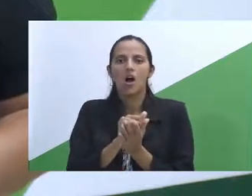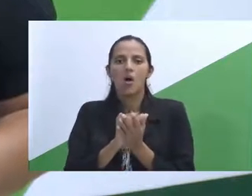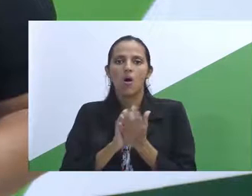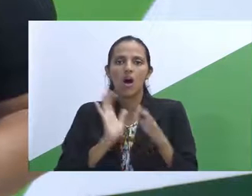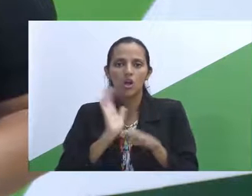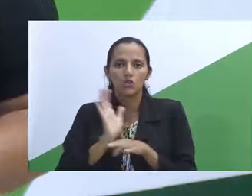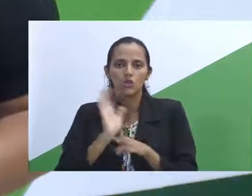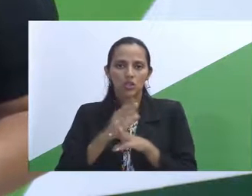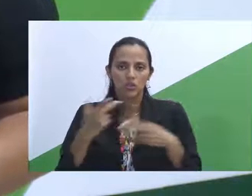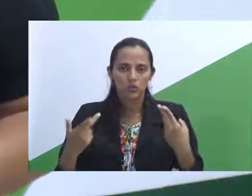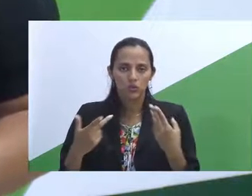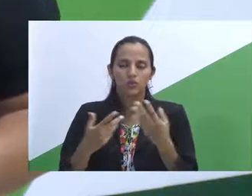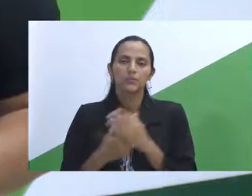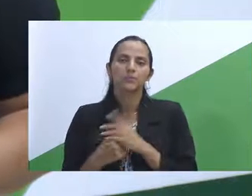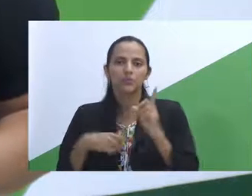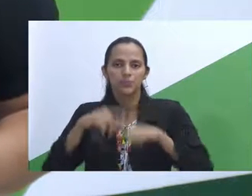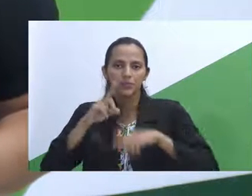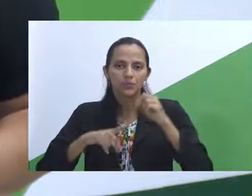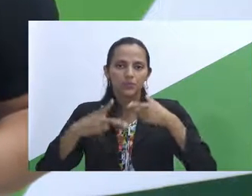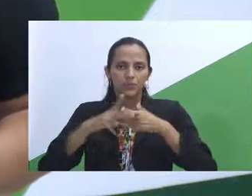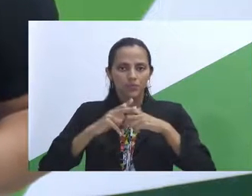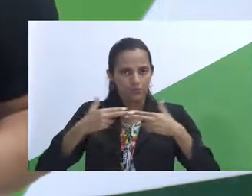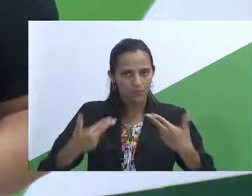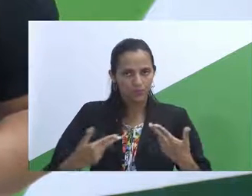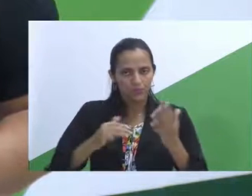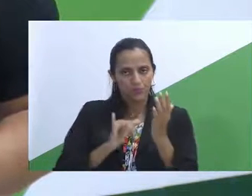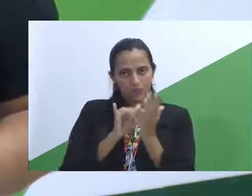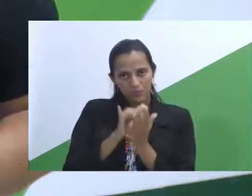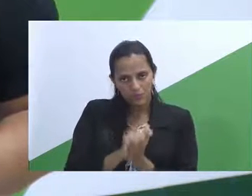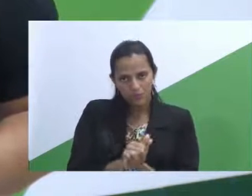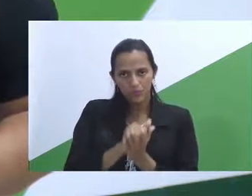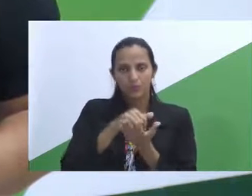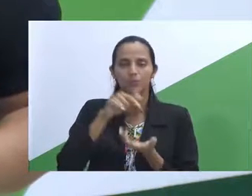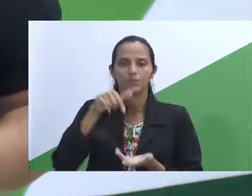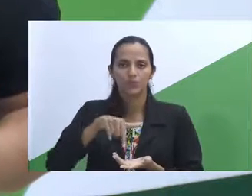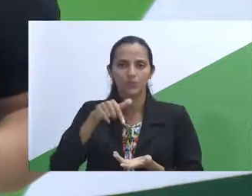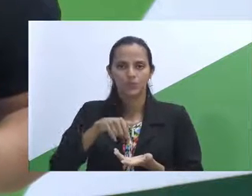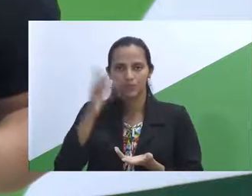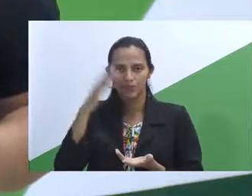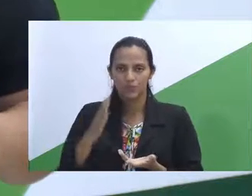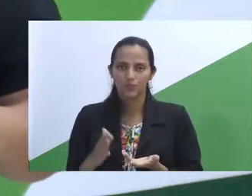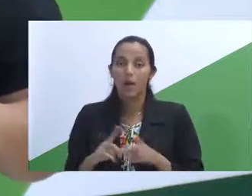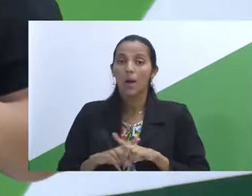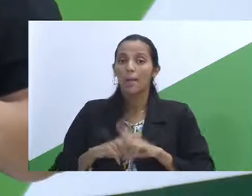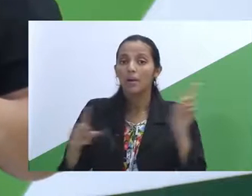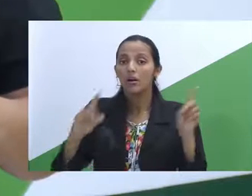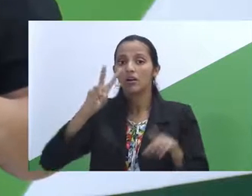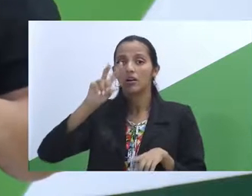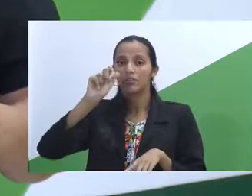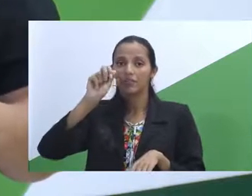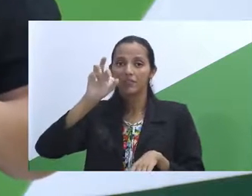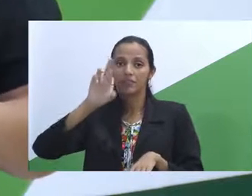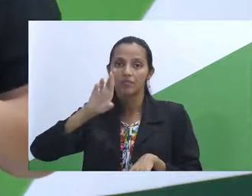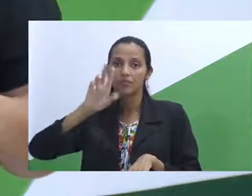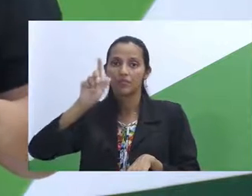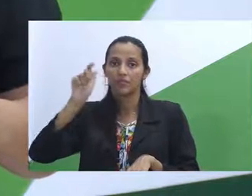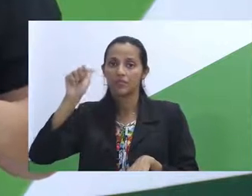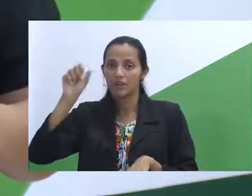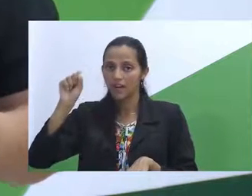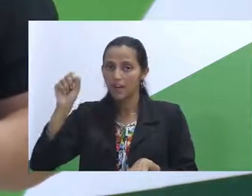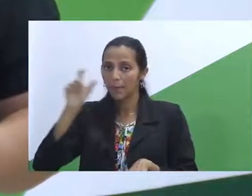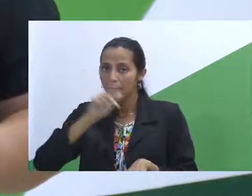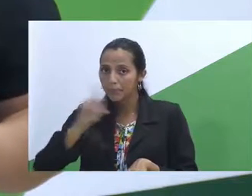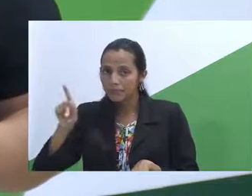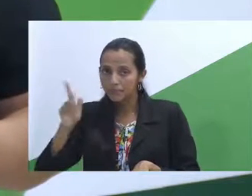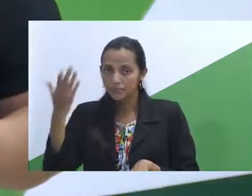dinheiro, então, aí, nessa, nessa parte, então, aí, da companhia siderúrgica. Mas Vargas, ele vai fazer, né? Os dois viés.